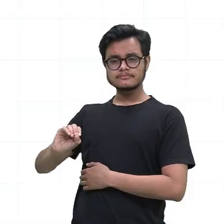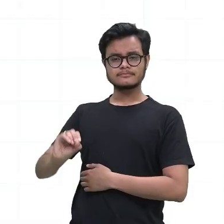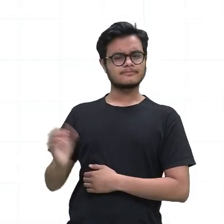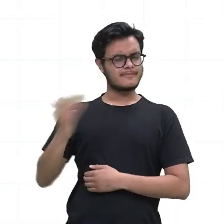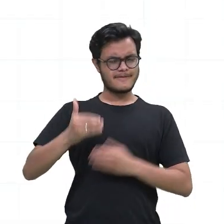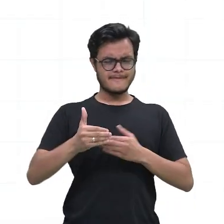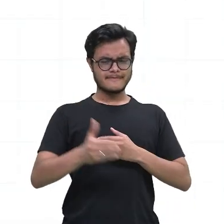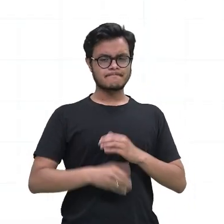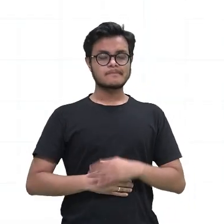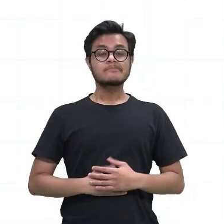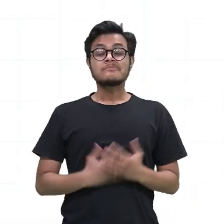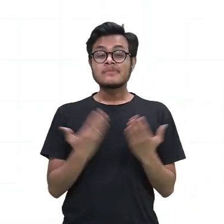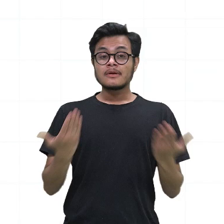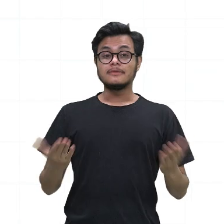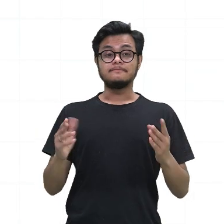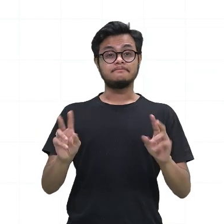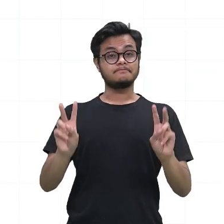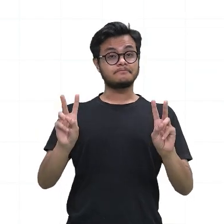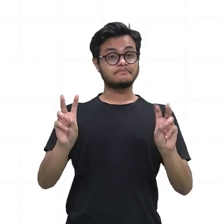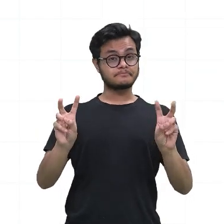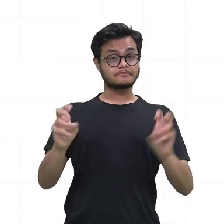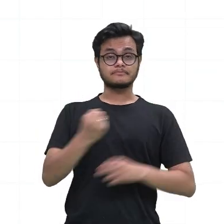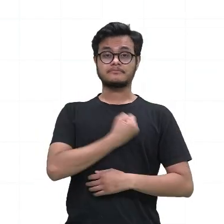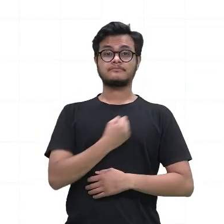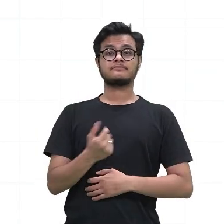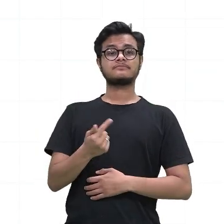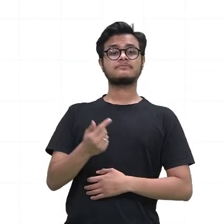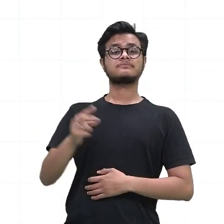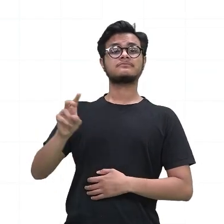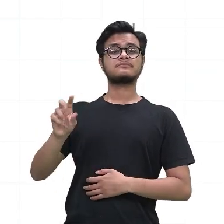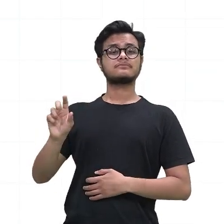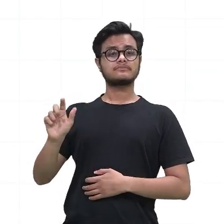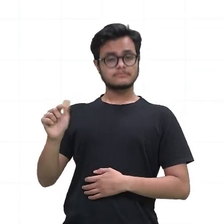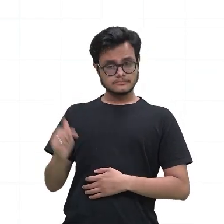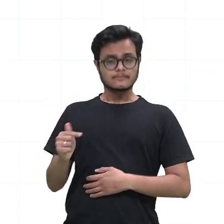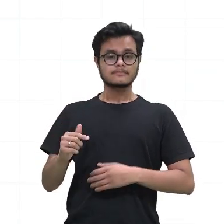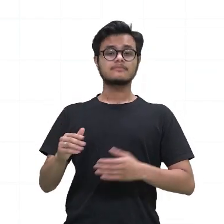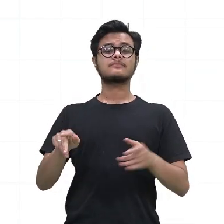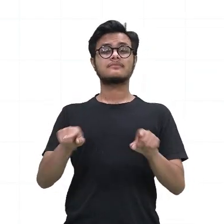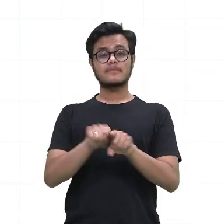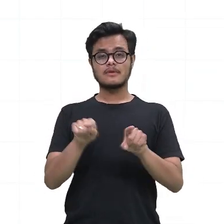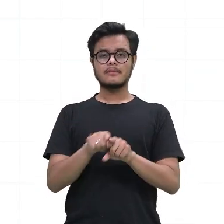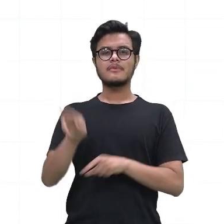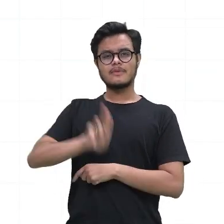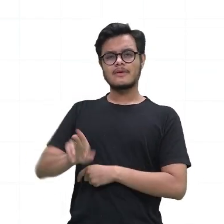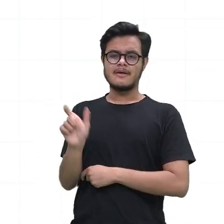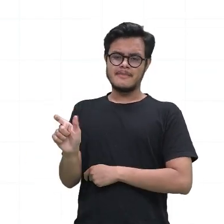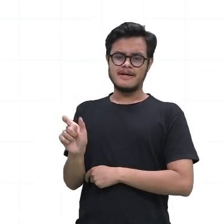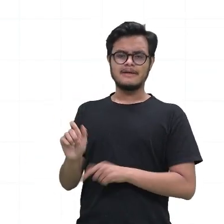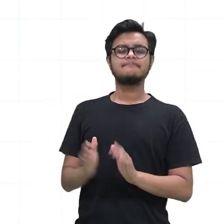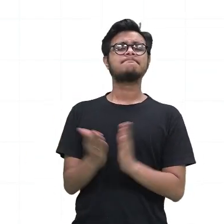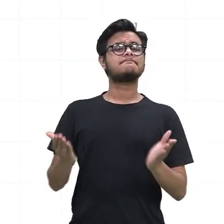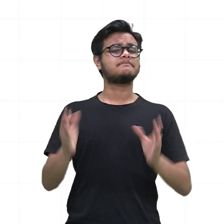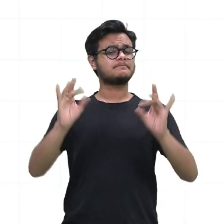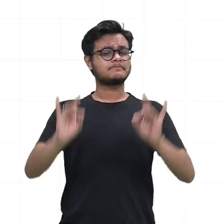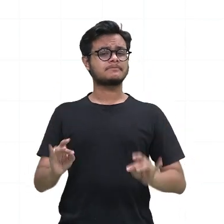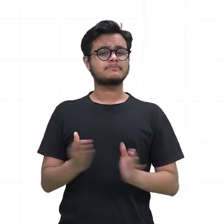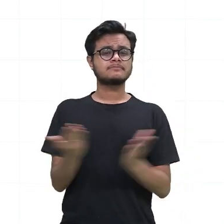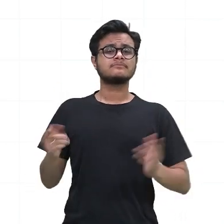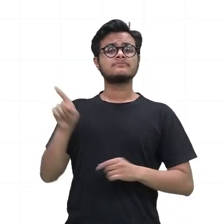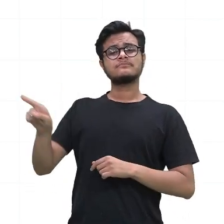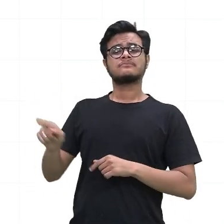aula? Olha só. Aula 37, objeto de conhecimento, morfossintaxe. Detalhamento,